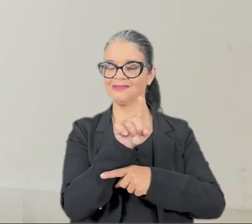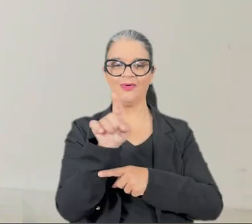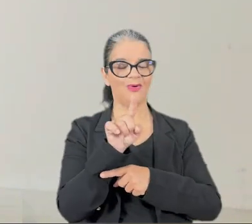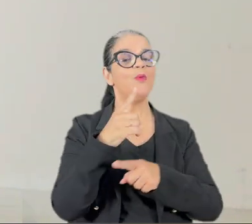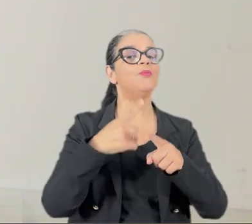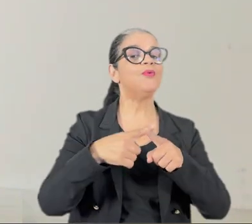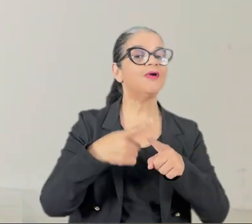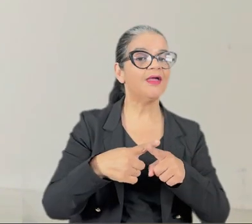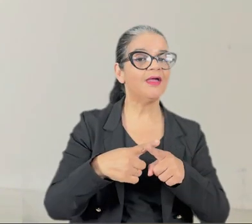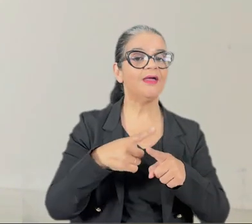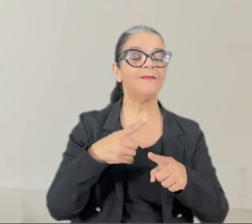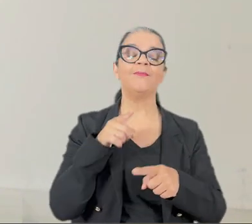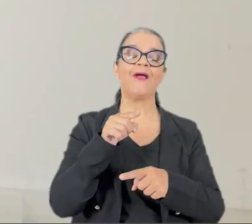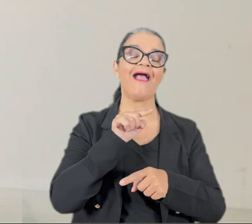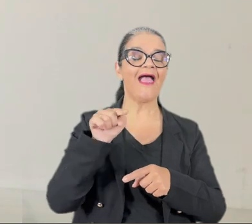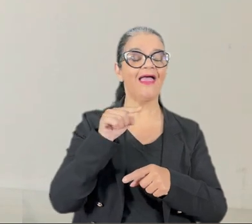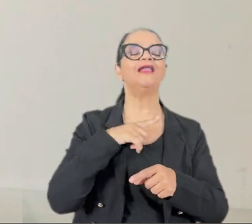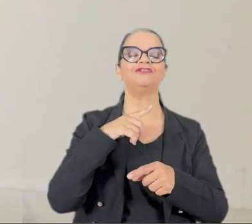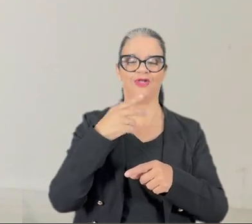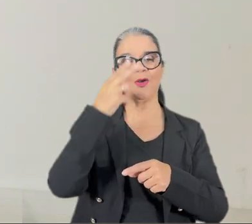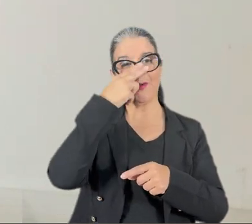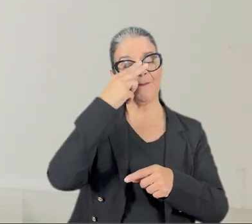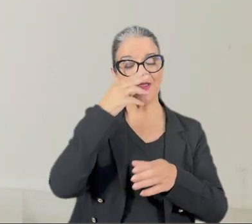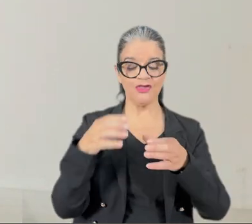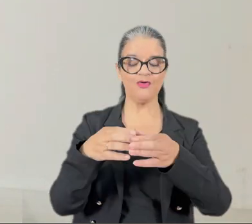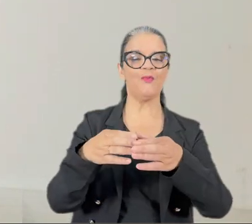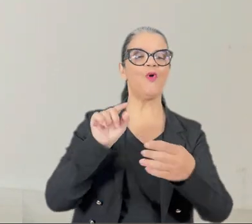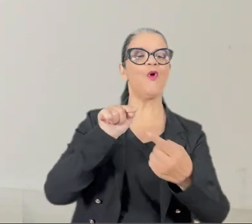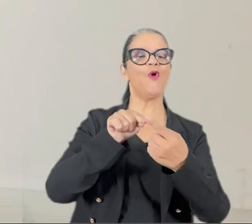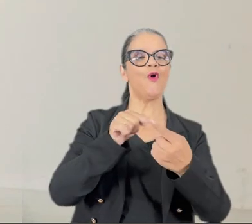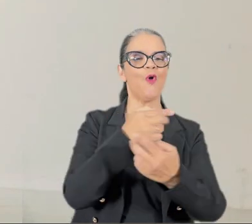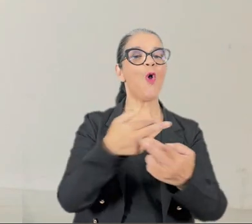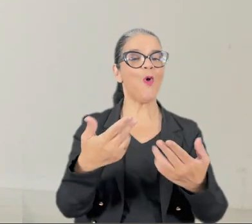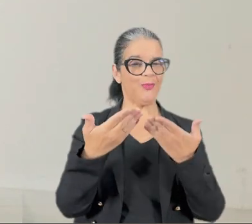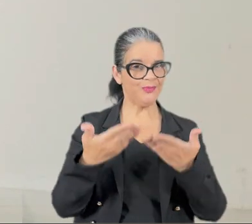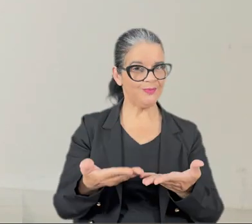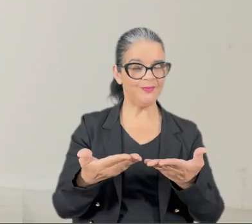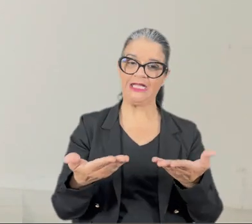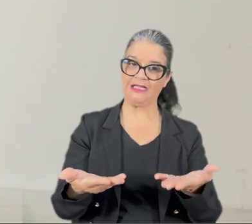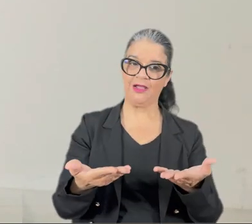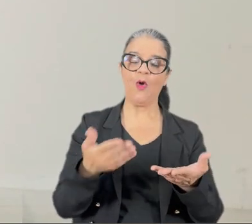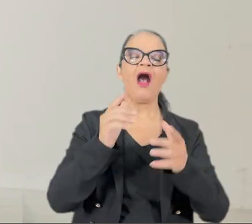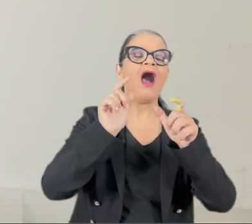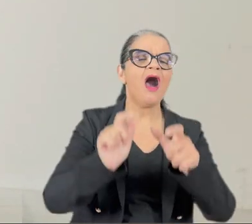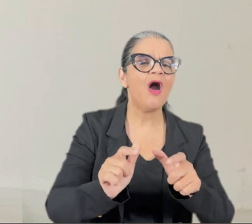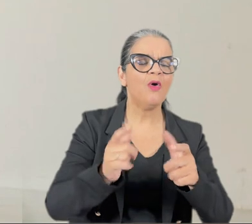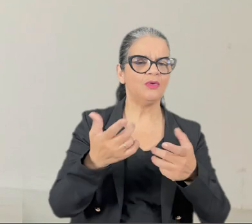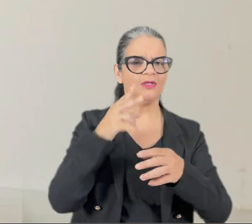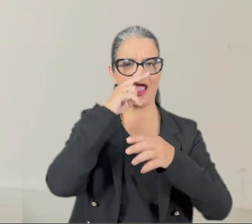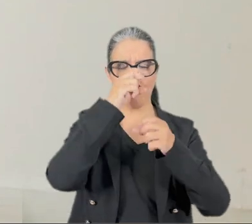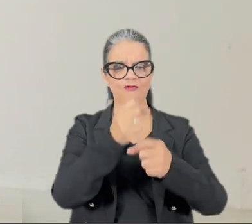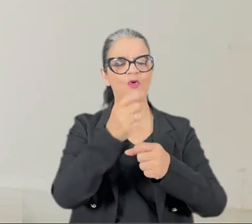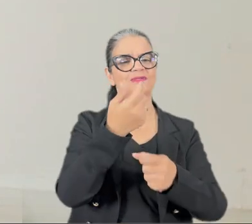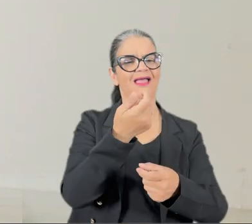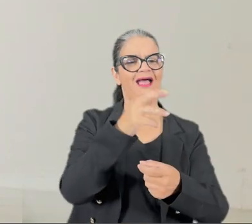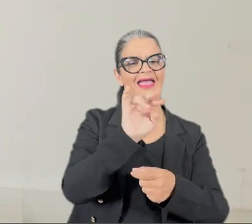Por quê? Porque elas atuam no mesmo corpo. Então, onde está a força